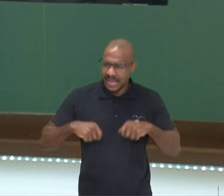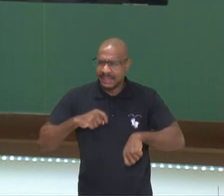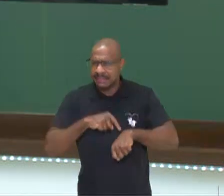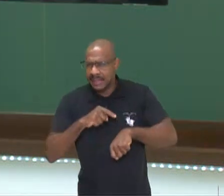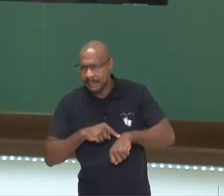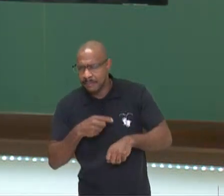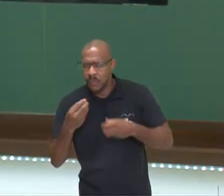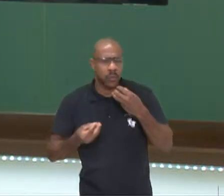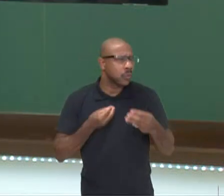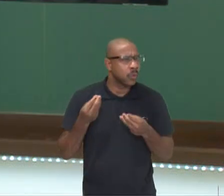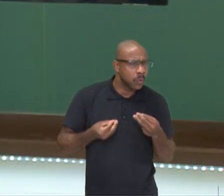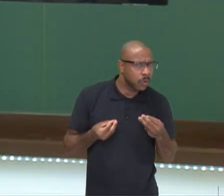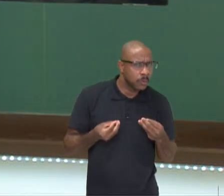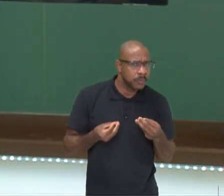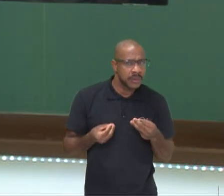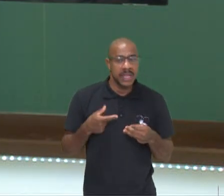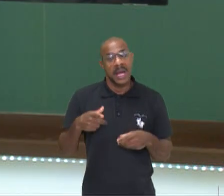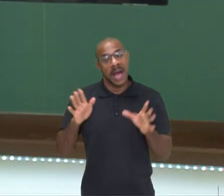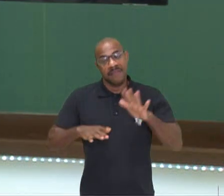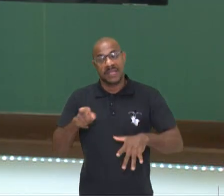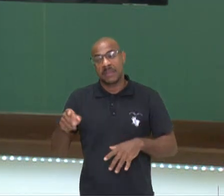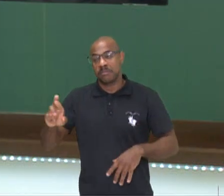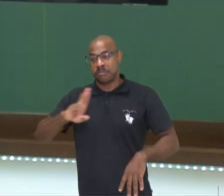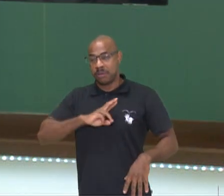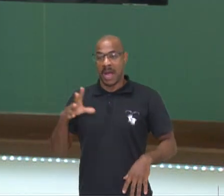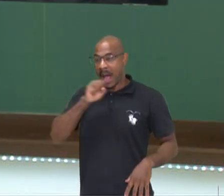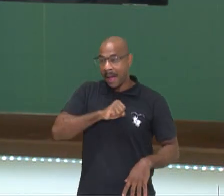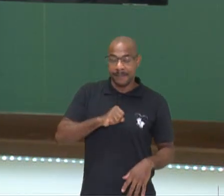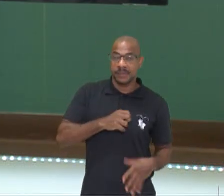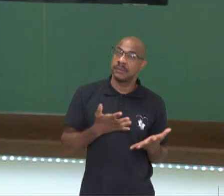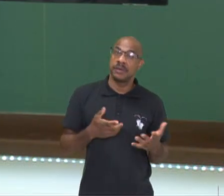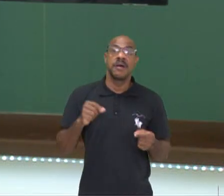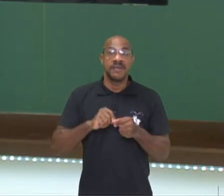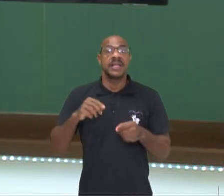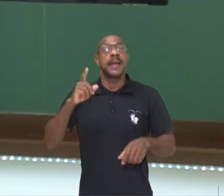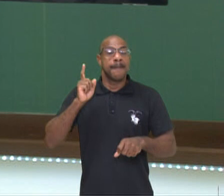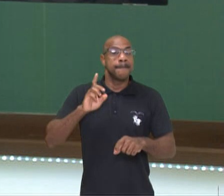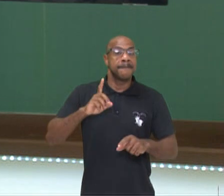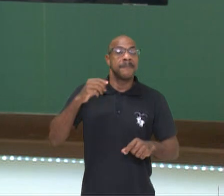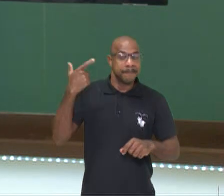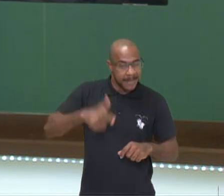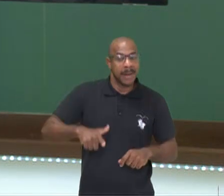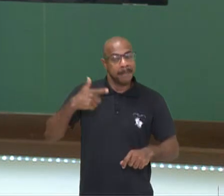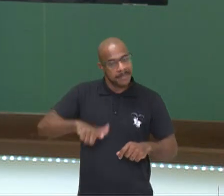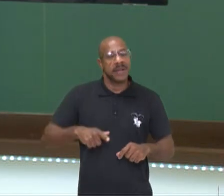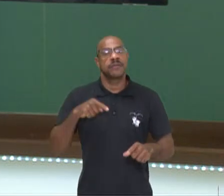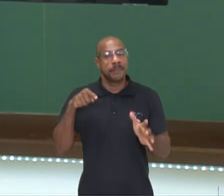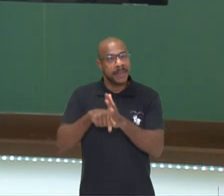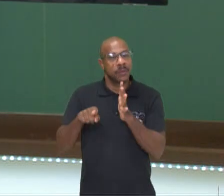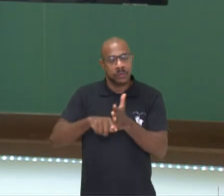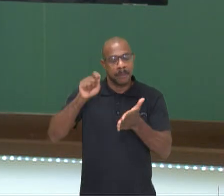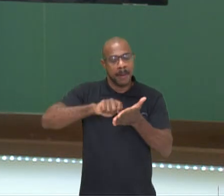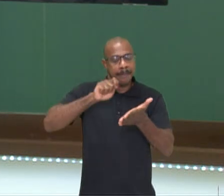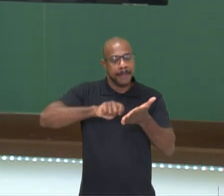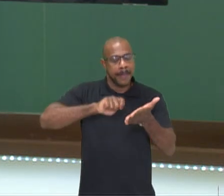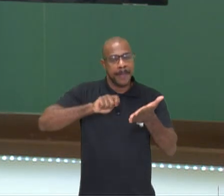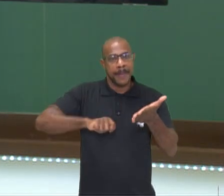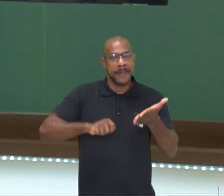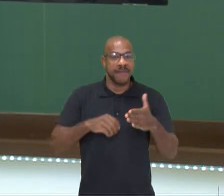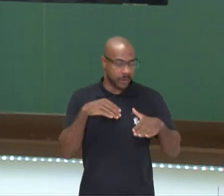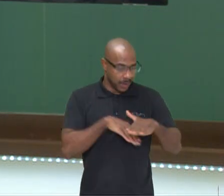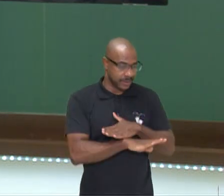pode ser que responda mais rápido então vou fazer mais perguntas do que é necessário e eu fico essas